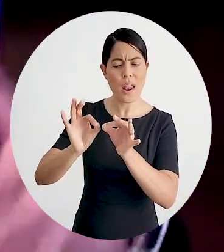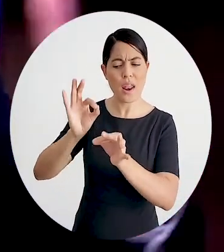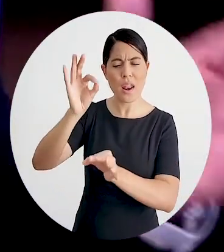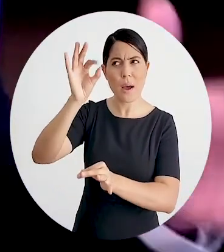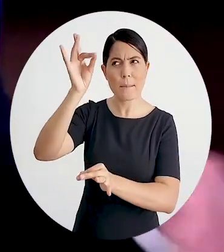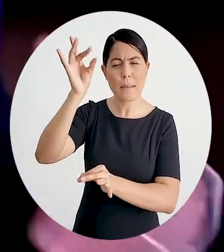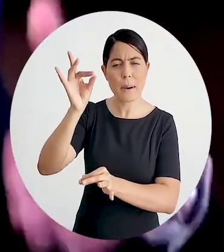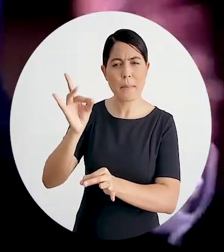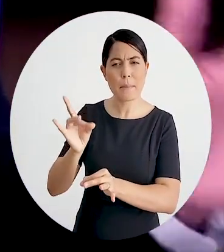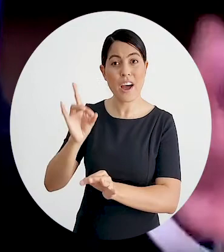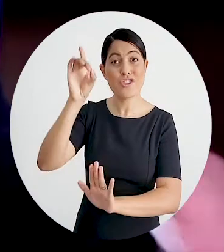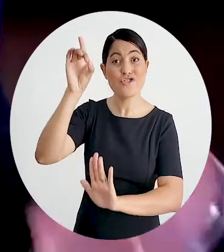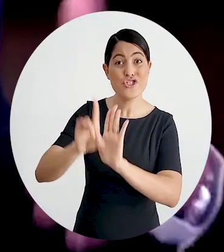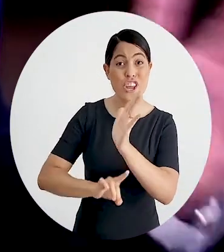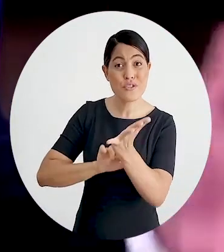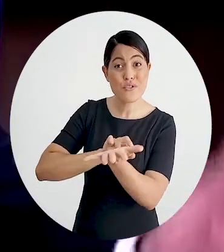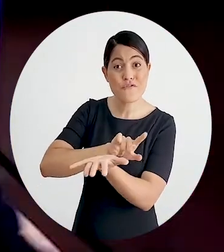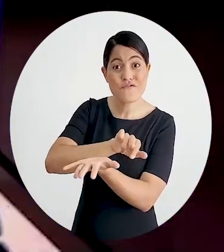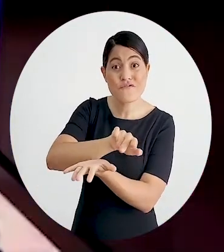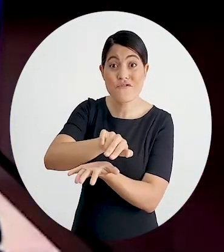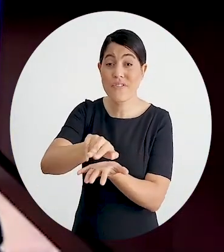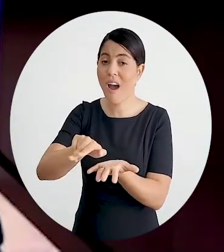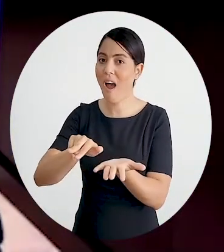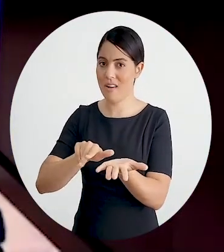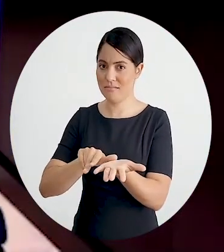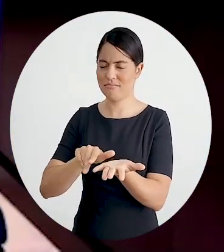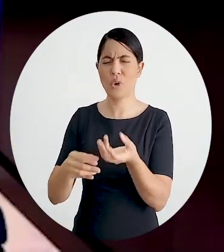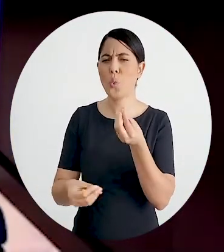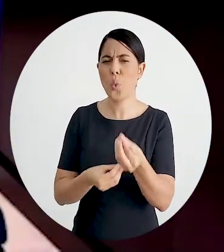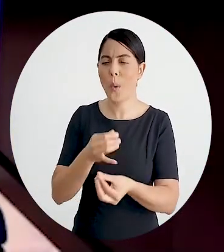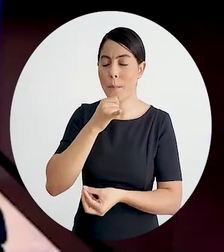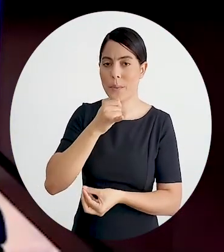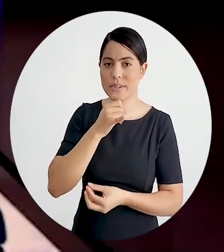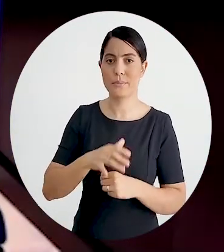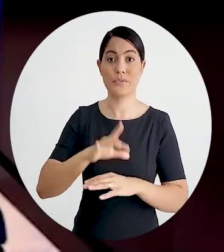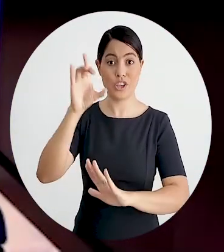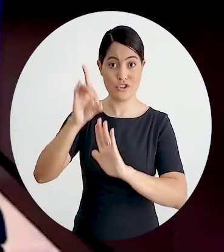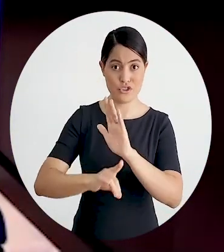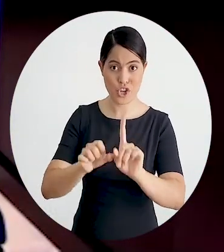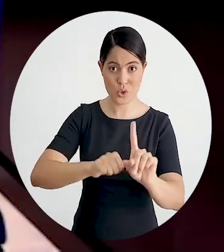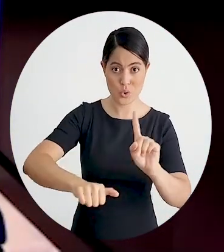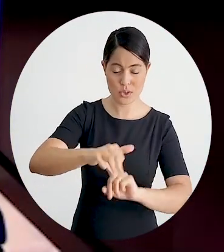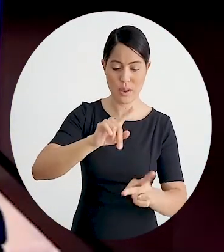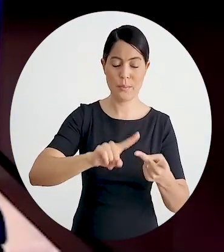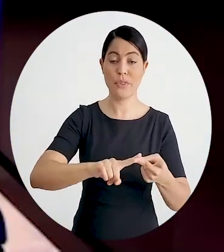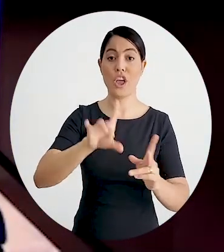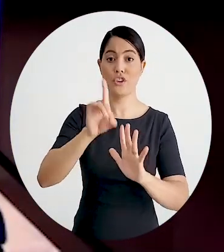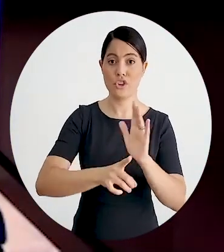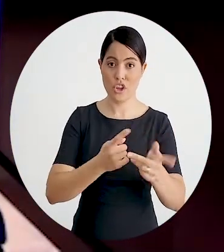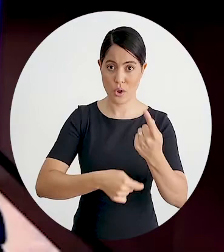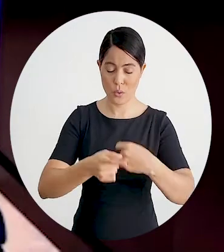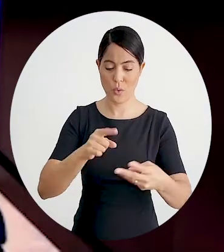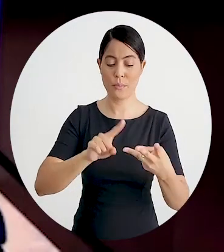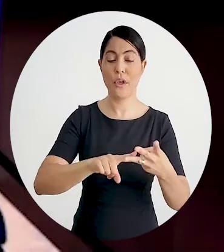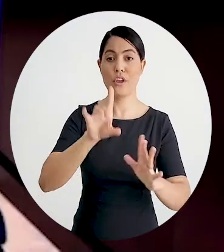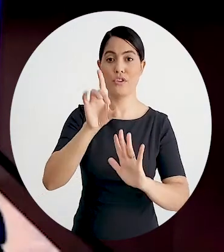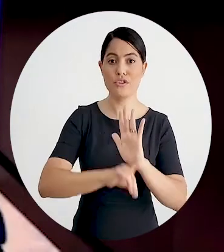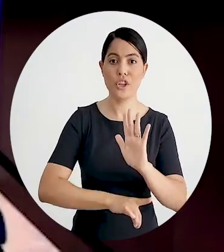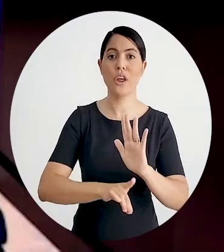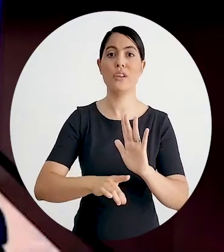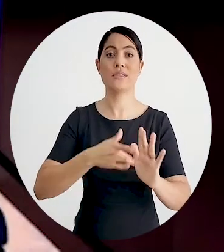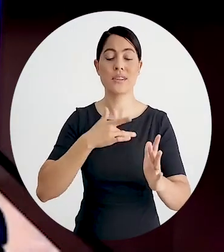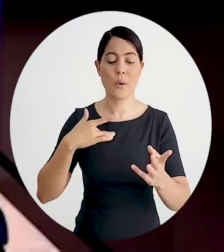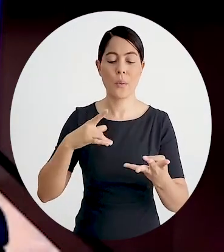de inúmeros outros direitos e garantias. Direitos sociais, econômicos, educacionais, direito à